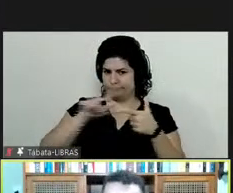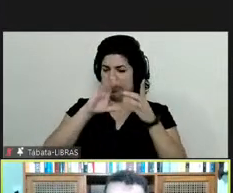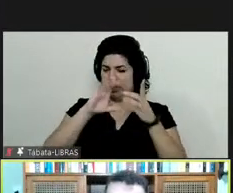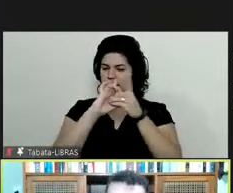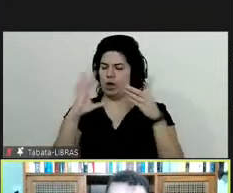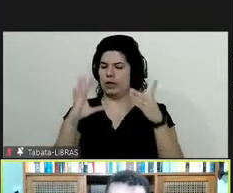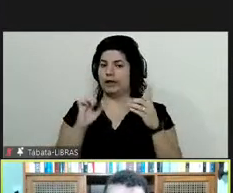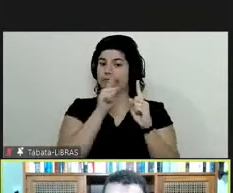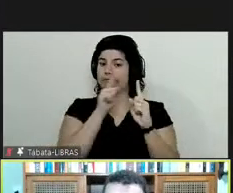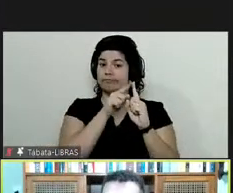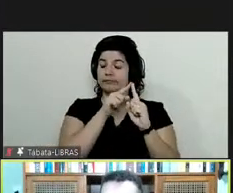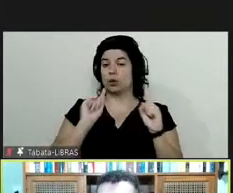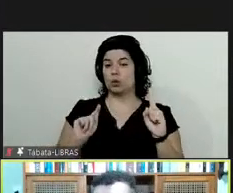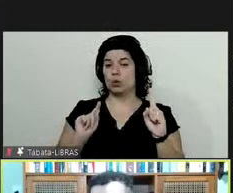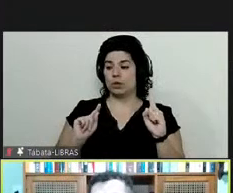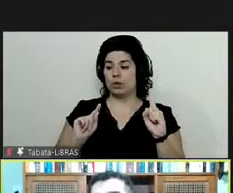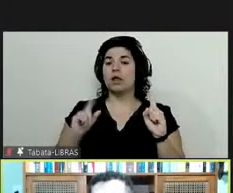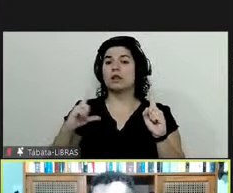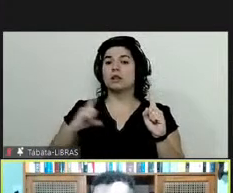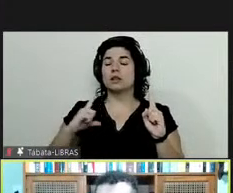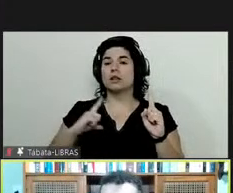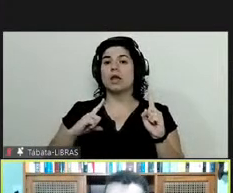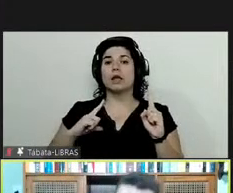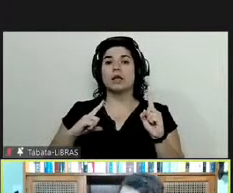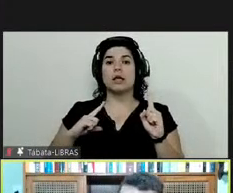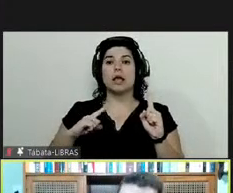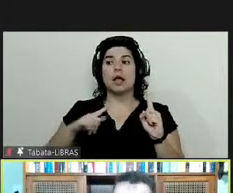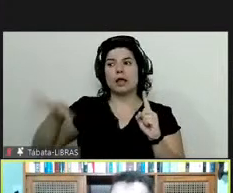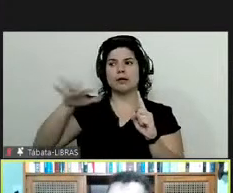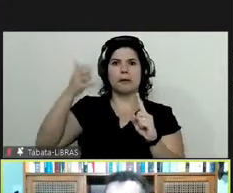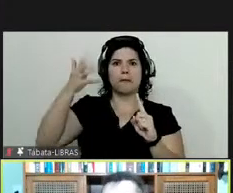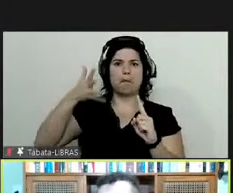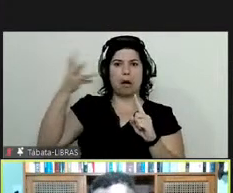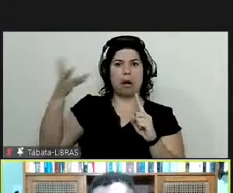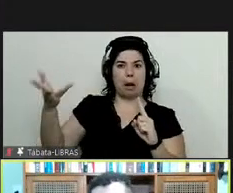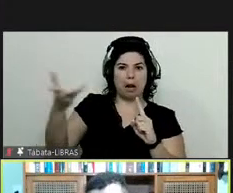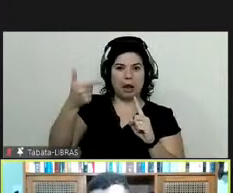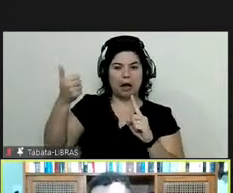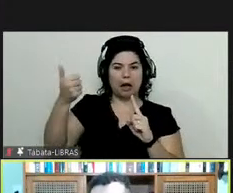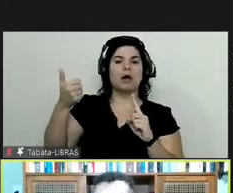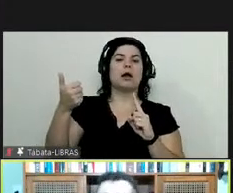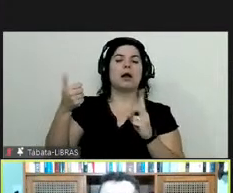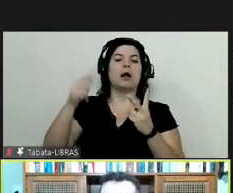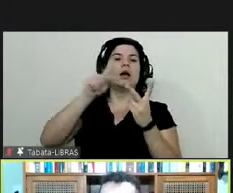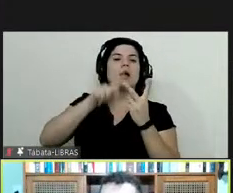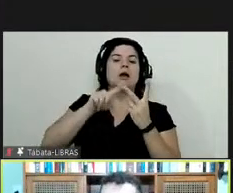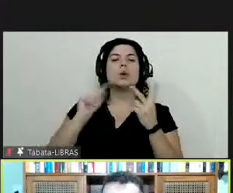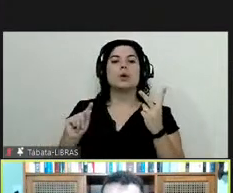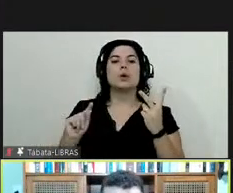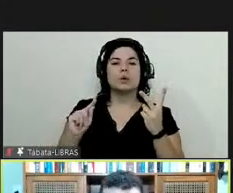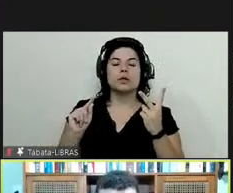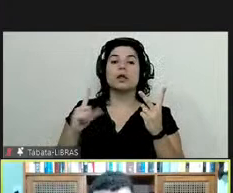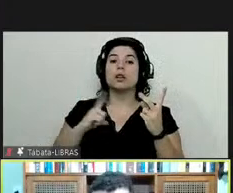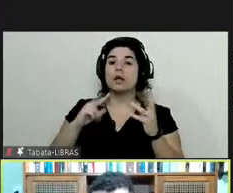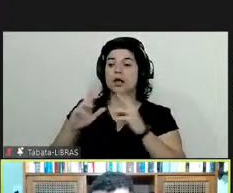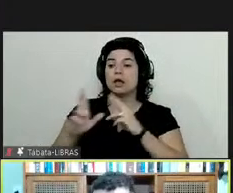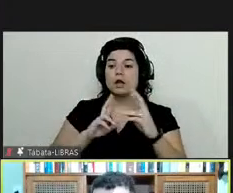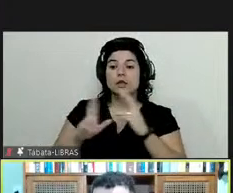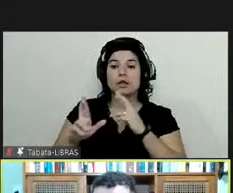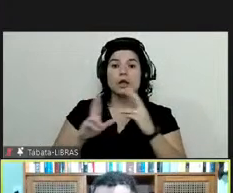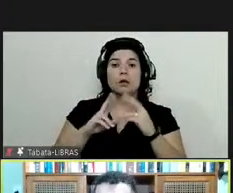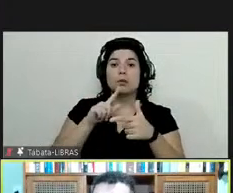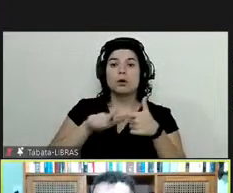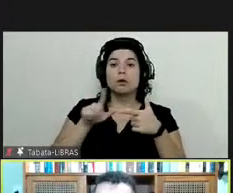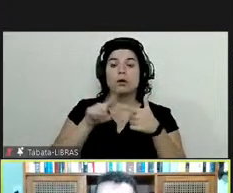é um dado a rádio que a questão dos demagogos né e o segundo que é derivado ou está relacionado vamos dizer assim é esse problema